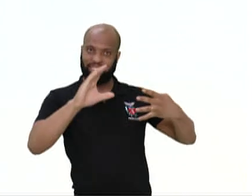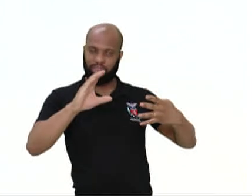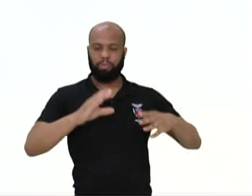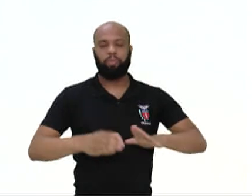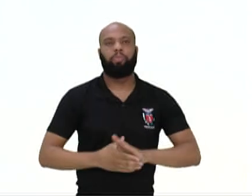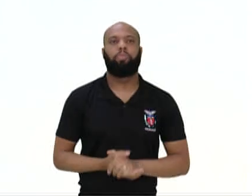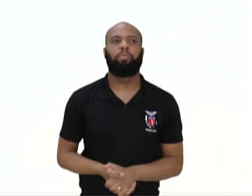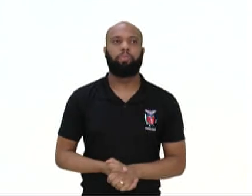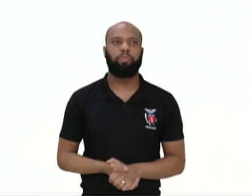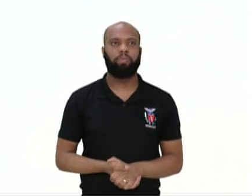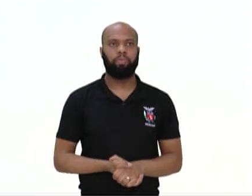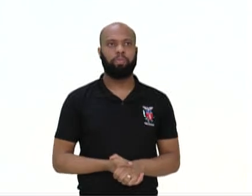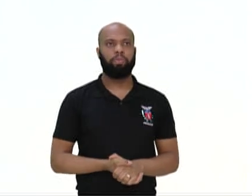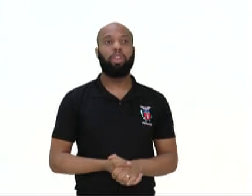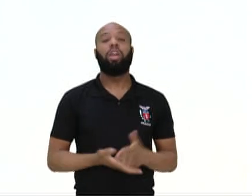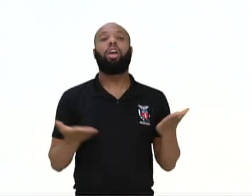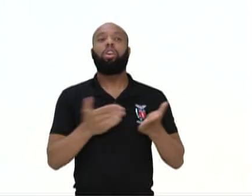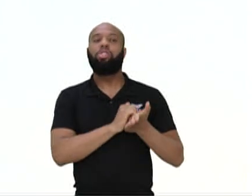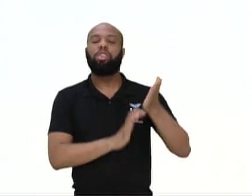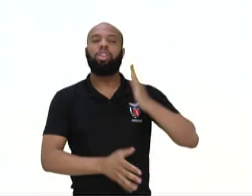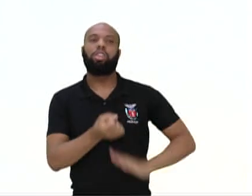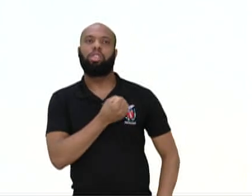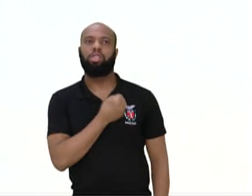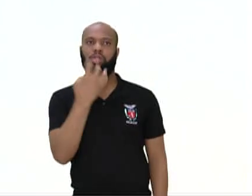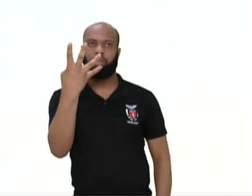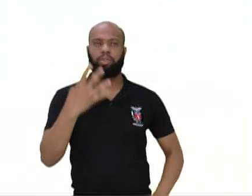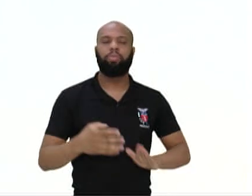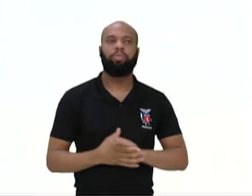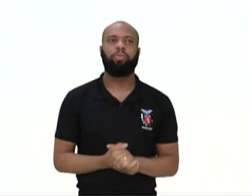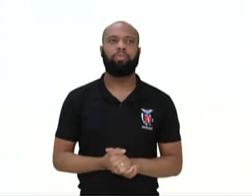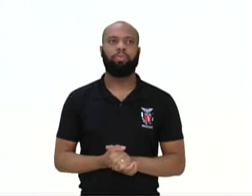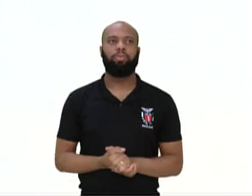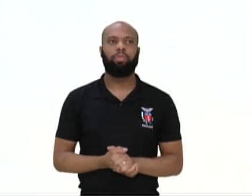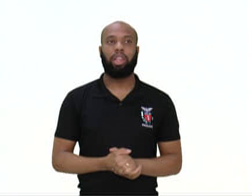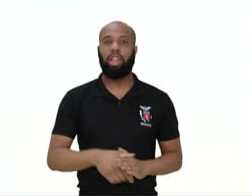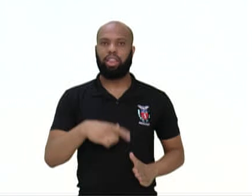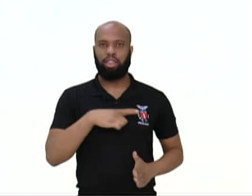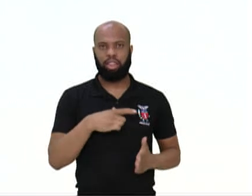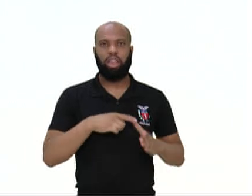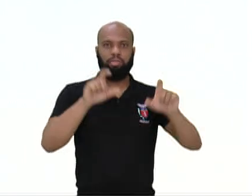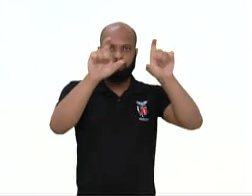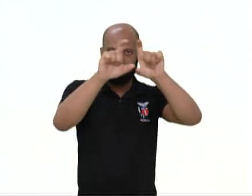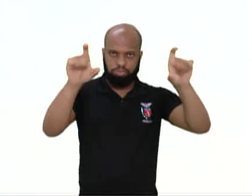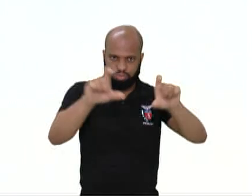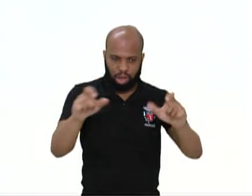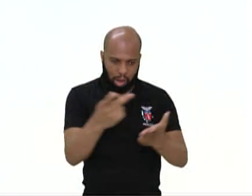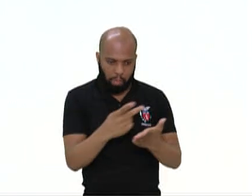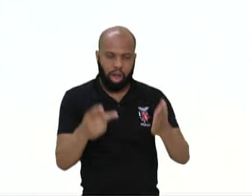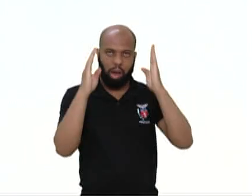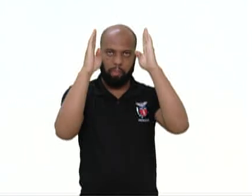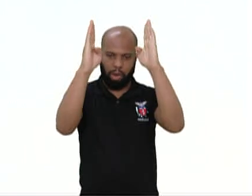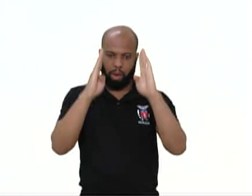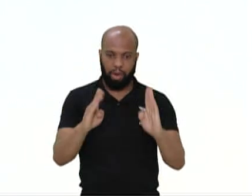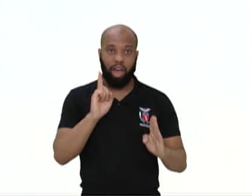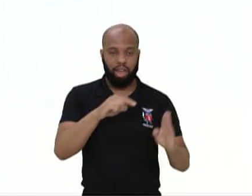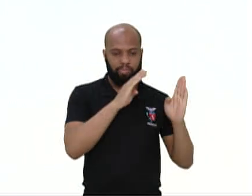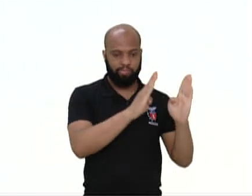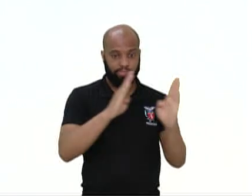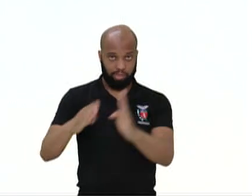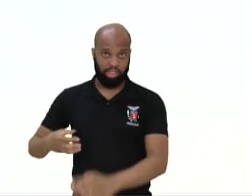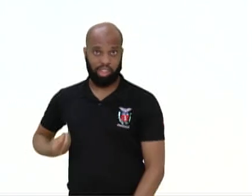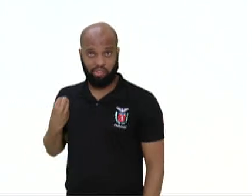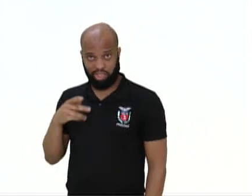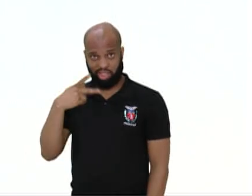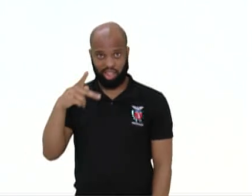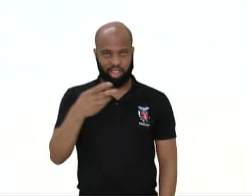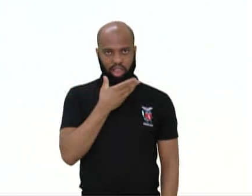adolescência. Actividade 4. Cada estrofa del poema representa uma etapa vital da vida